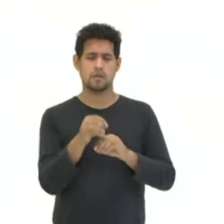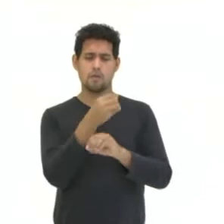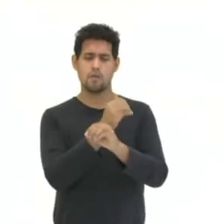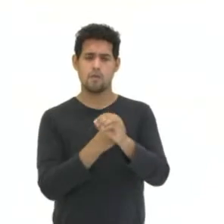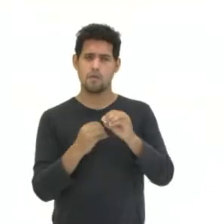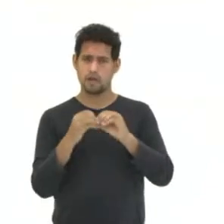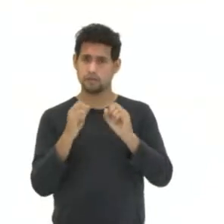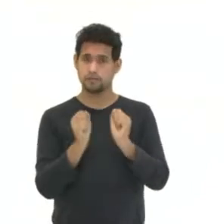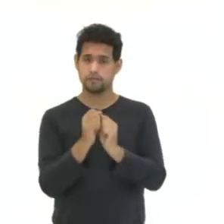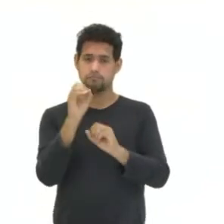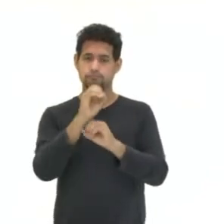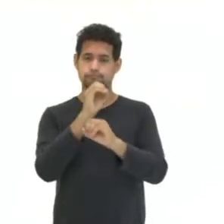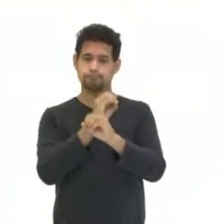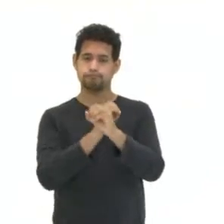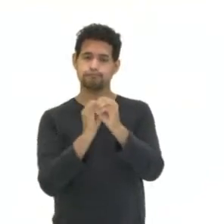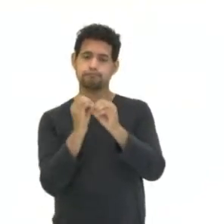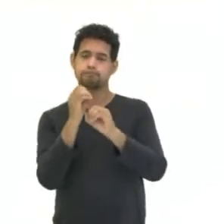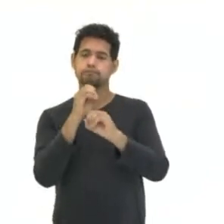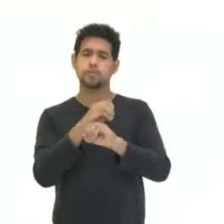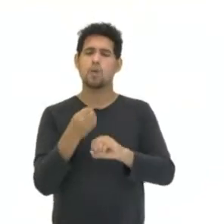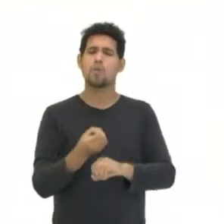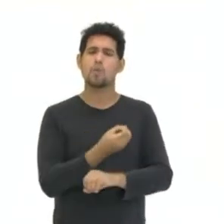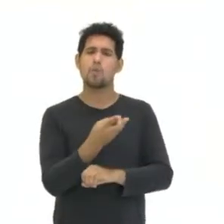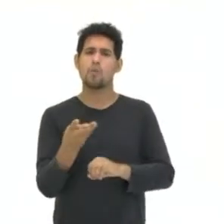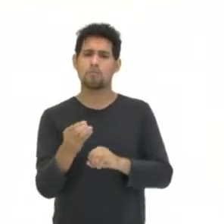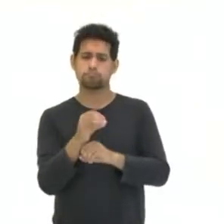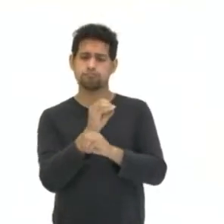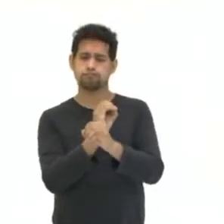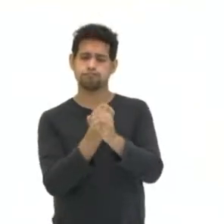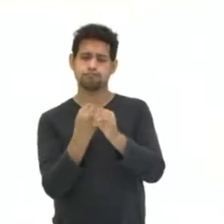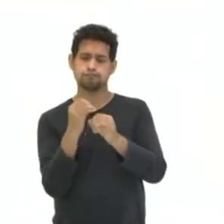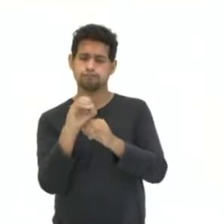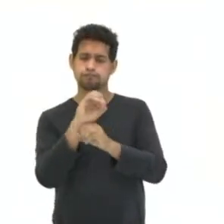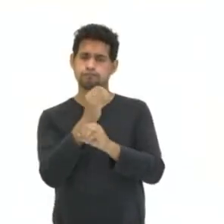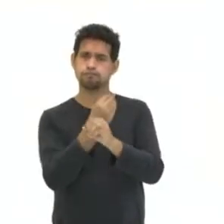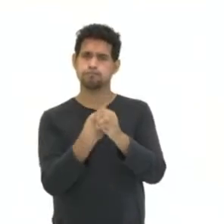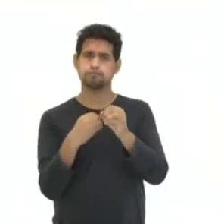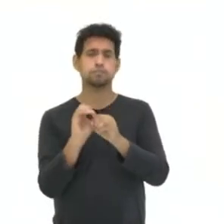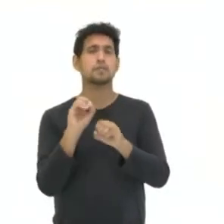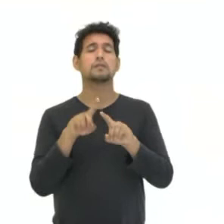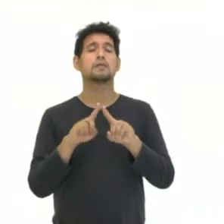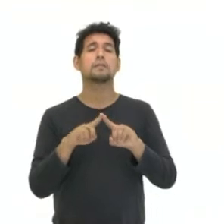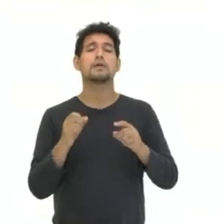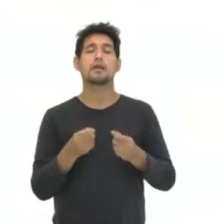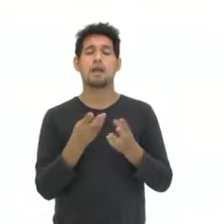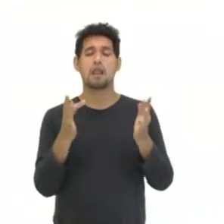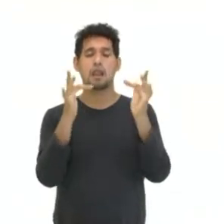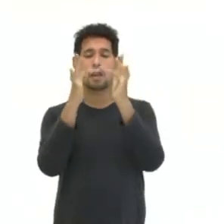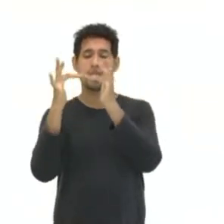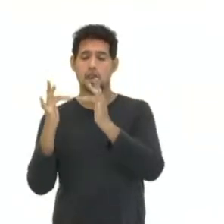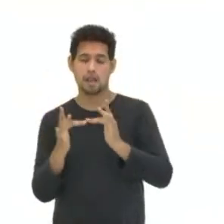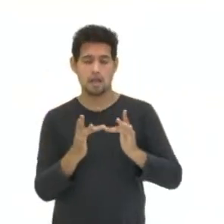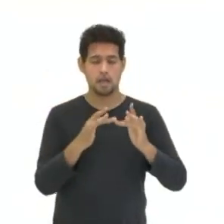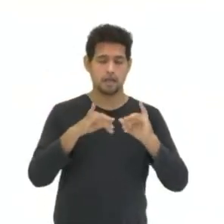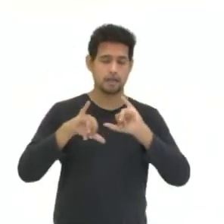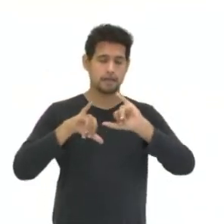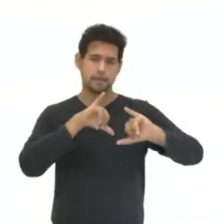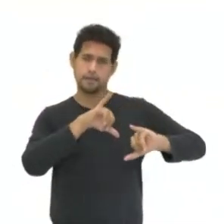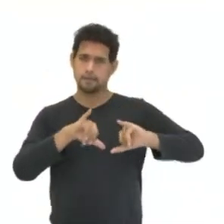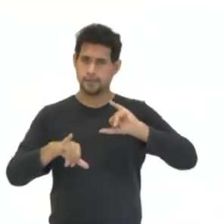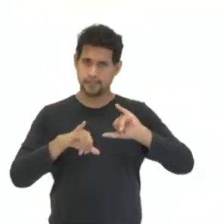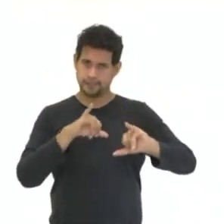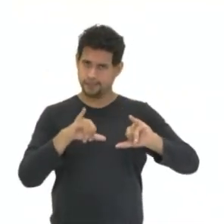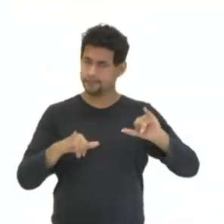a molécula, as quantidades dos átomos que compõem esta molécula e as ligações químicas